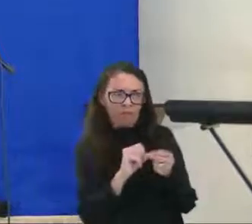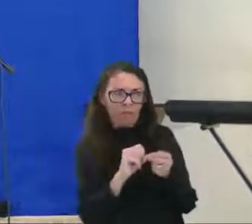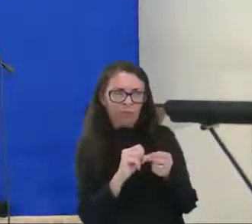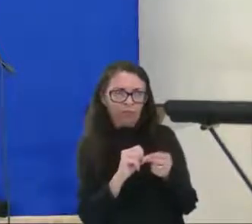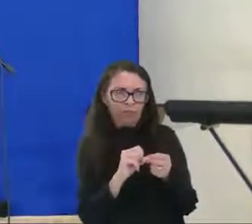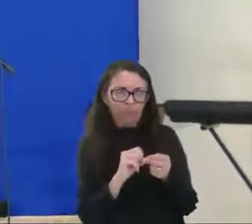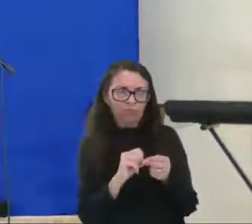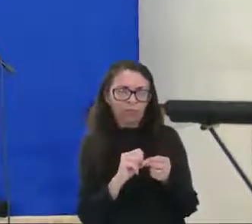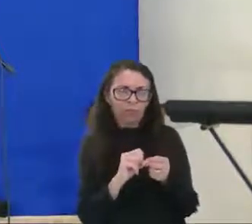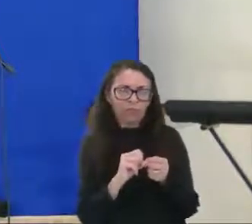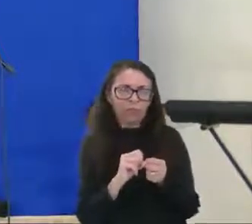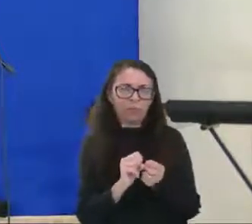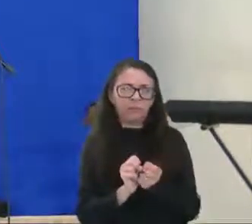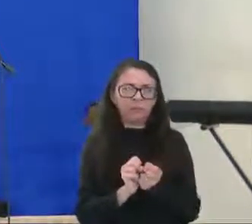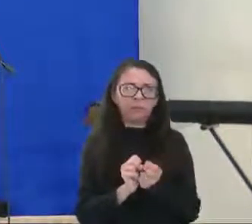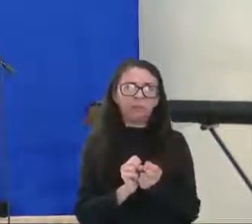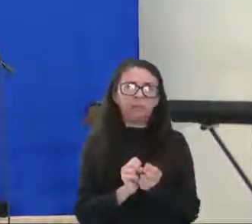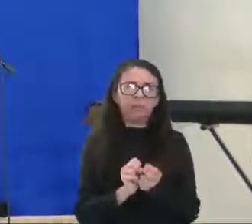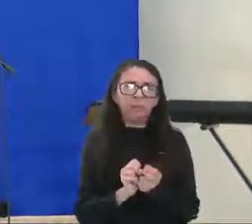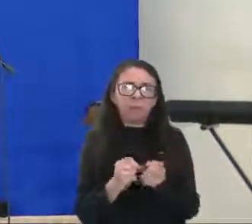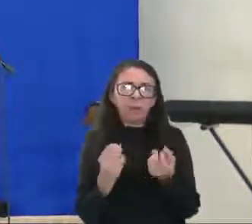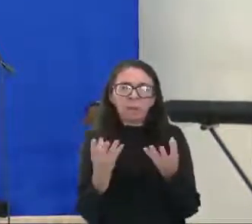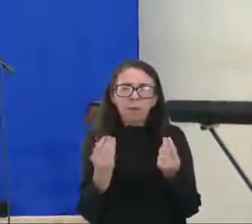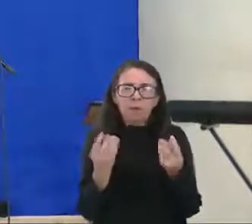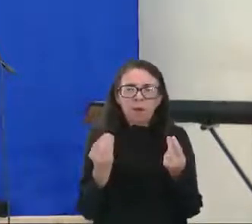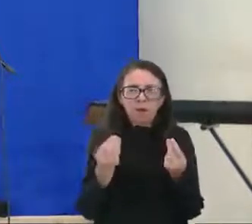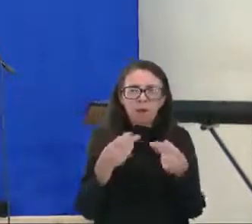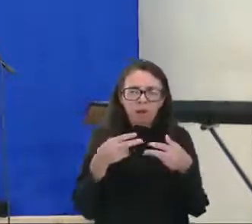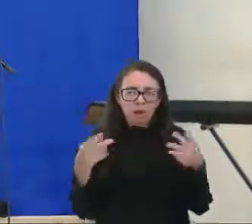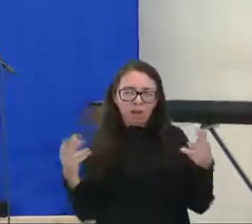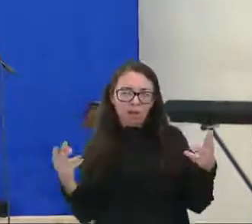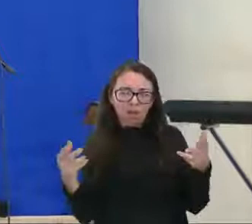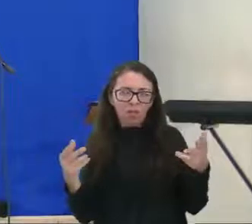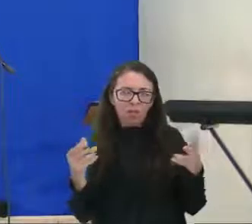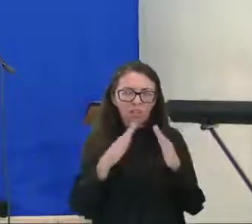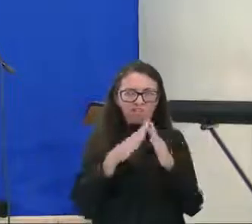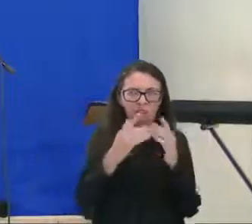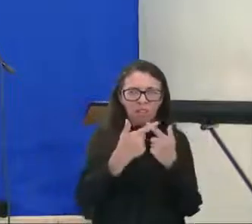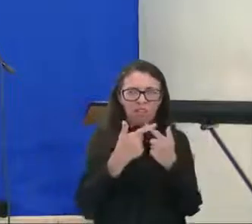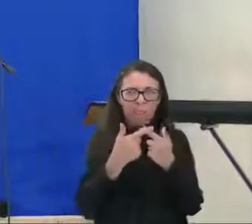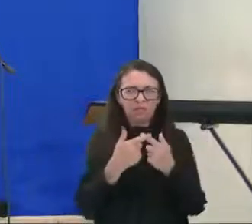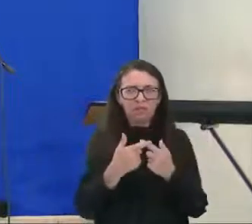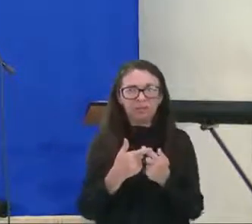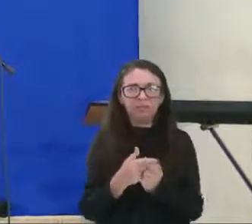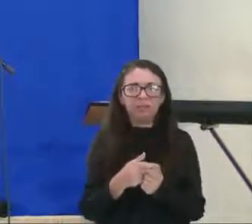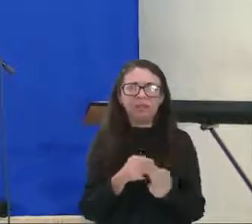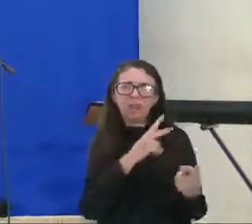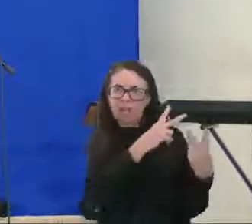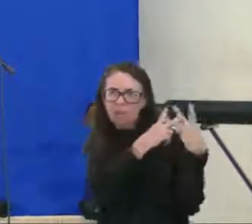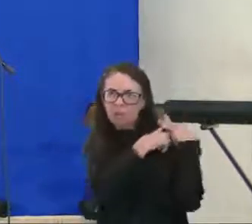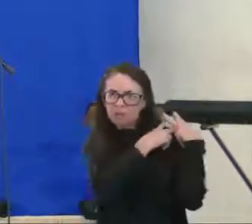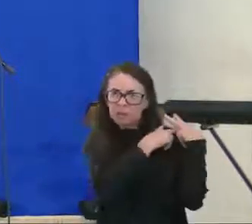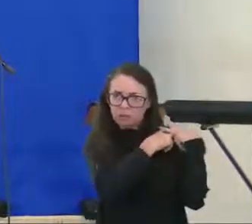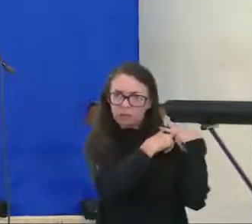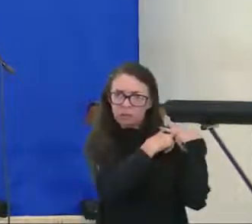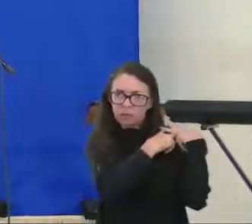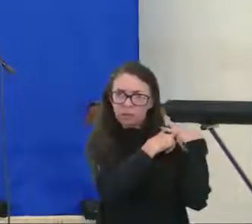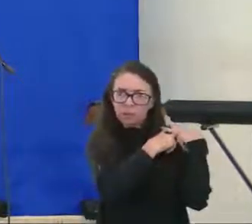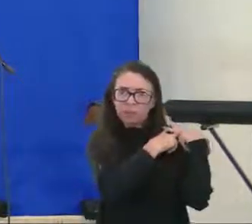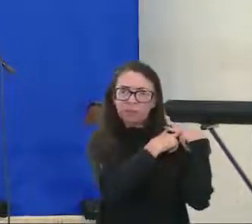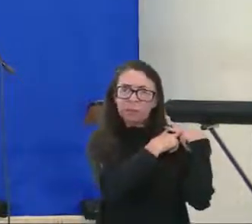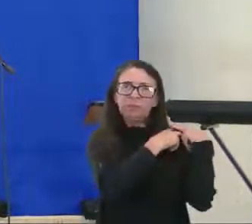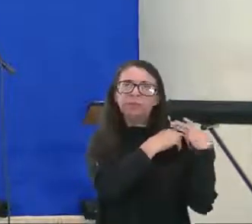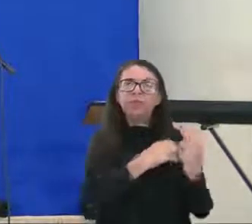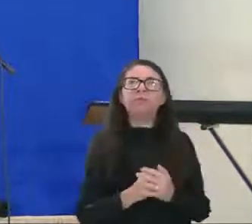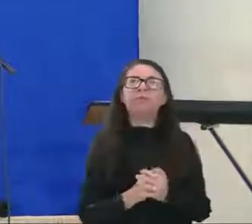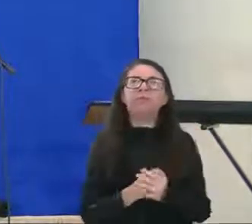indivíduo com as suas habilidades e capacitações para realizar, com o objetivo de quê? Para realizar o trabalho